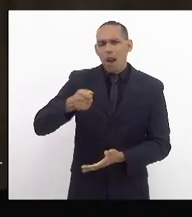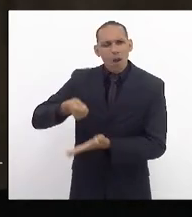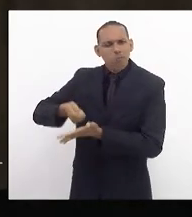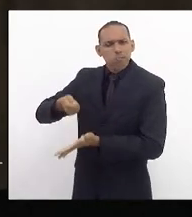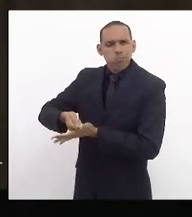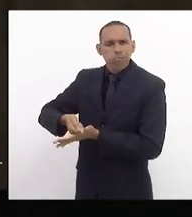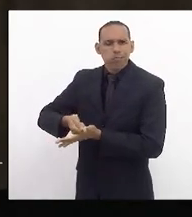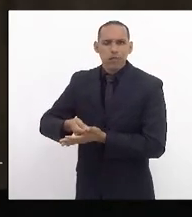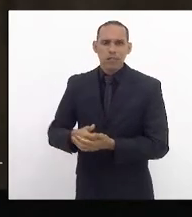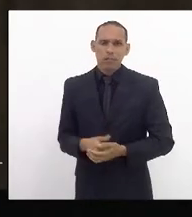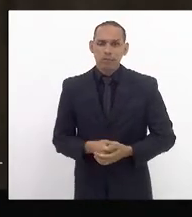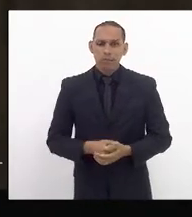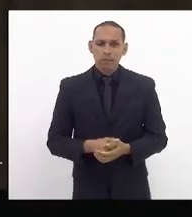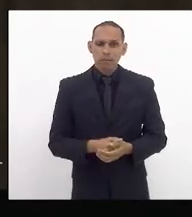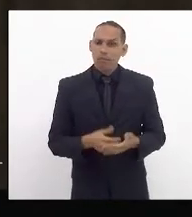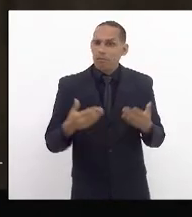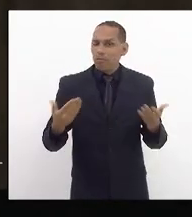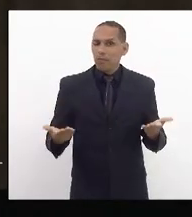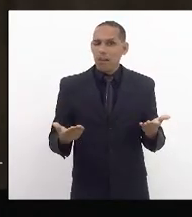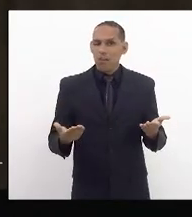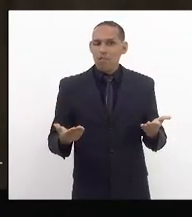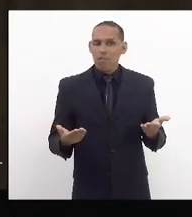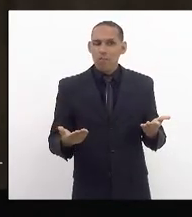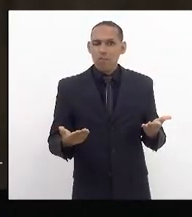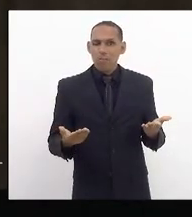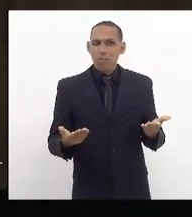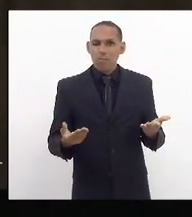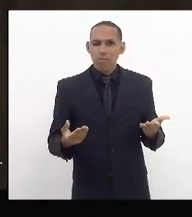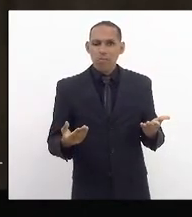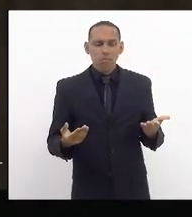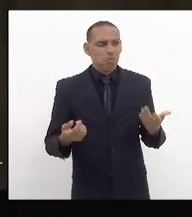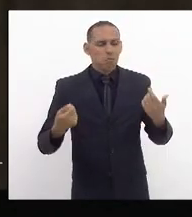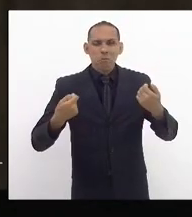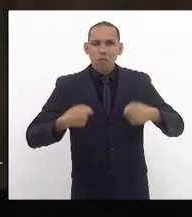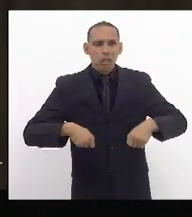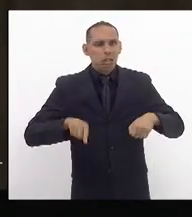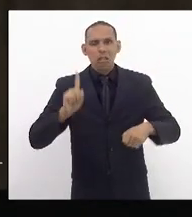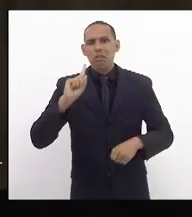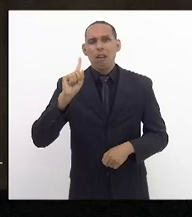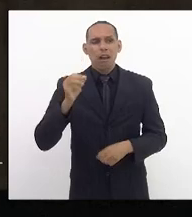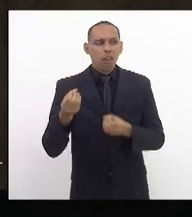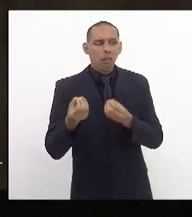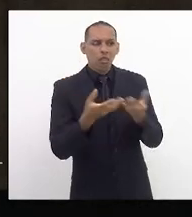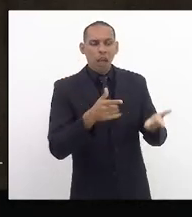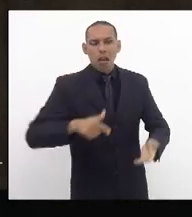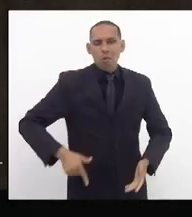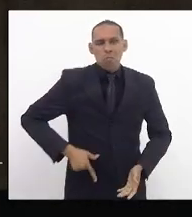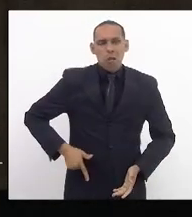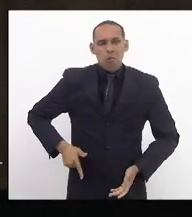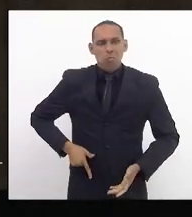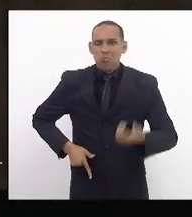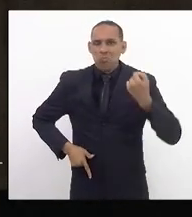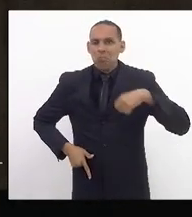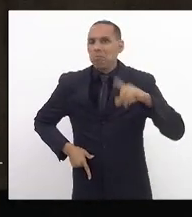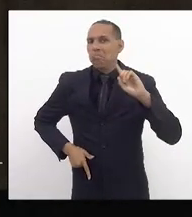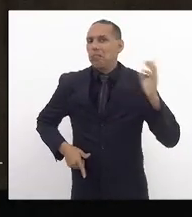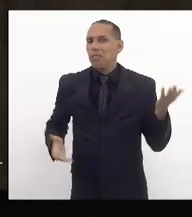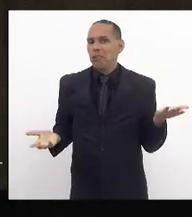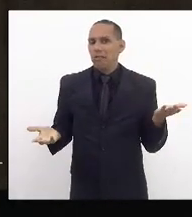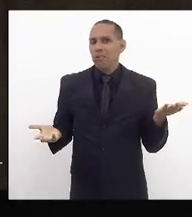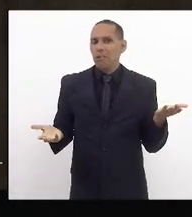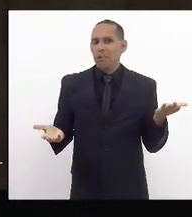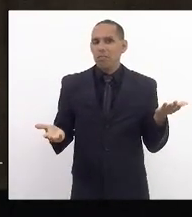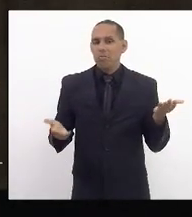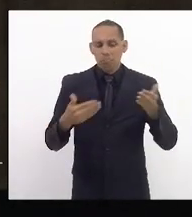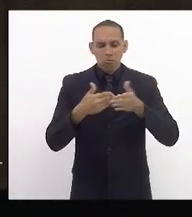punição, não se vislumbra a necessidade do porte de armas,